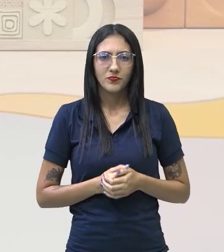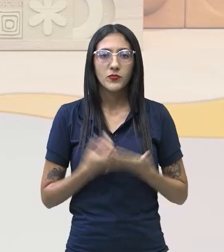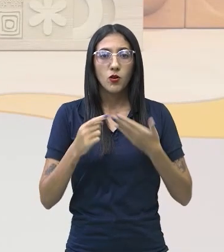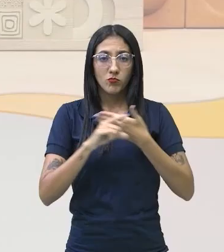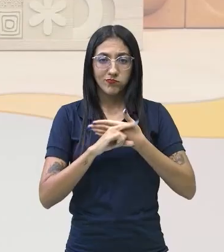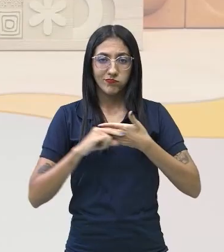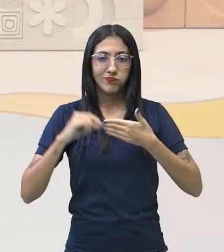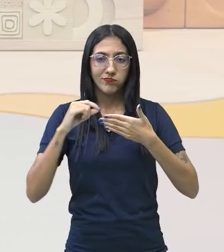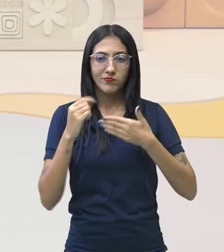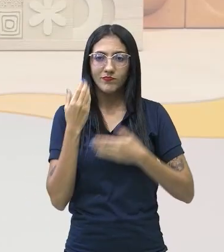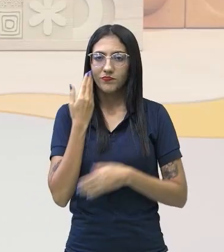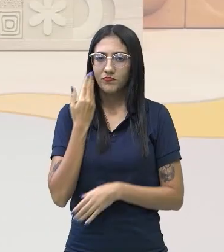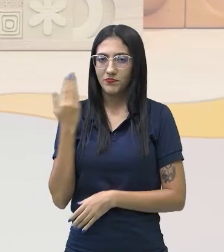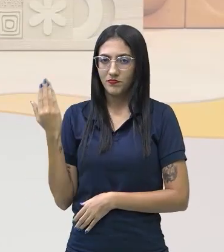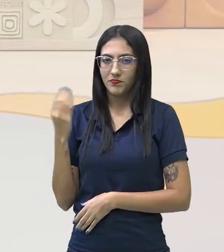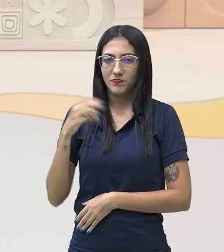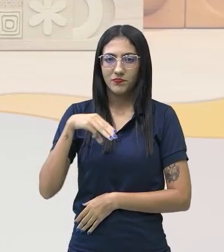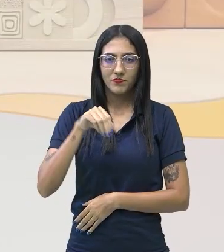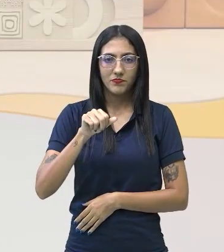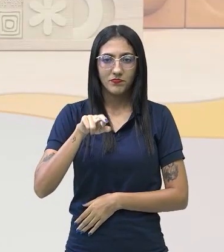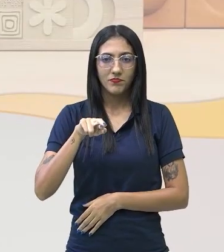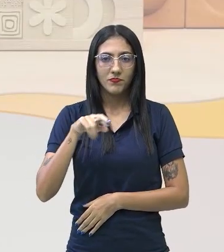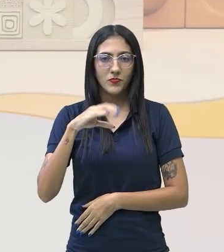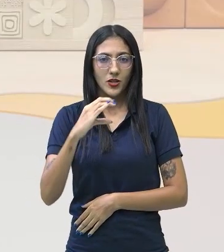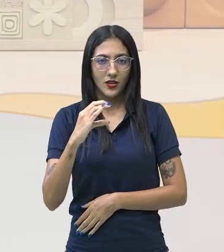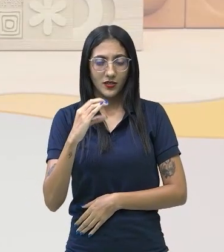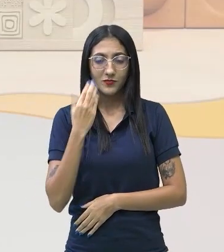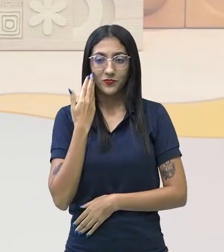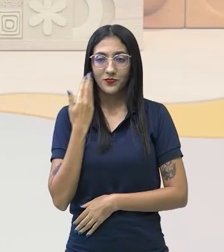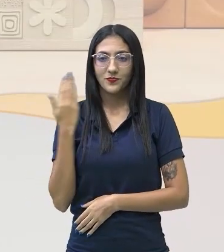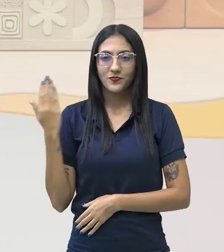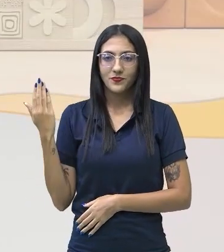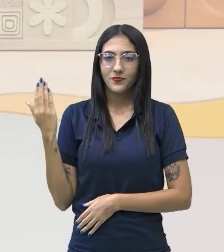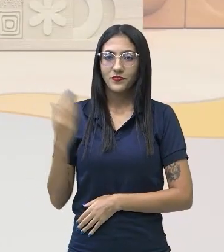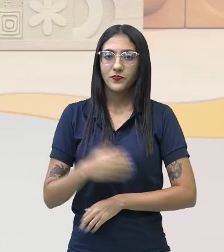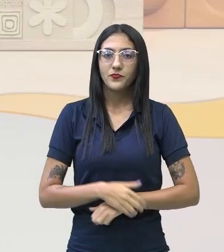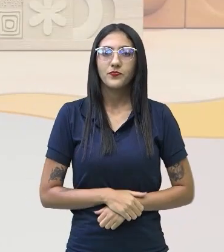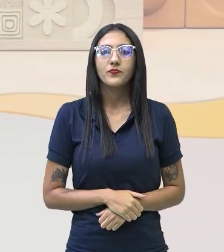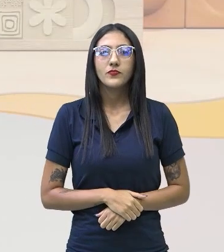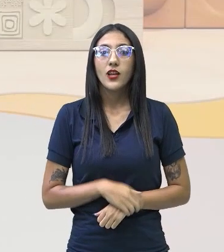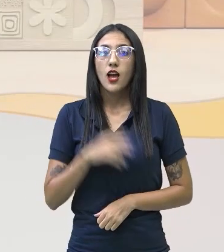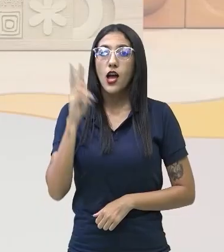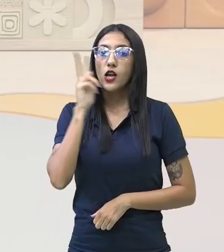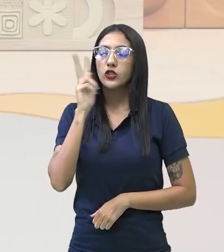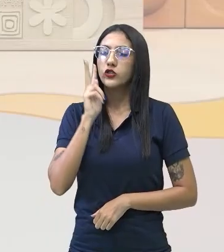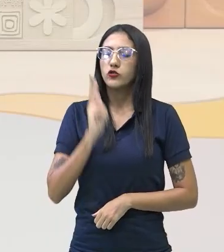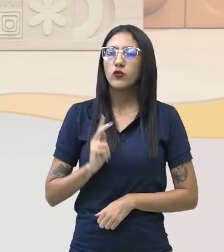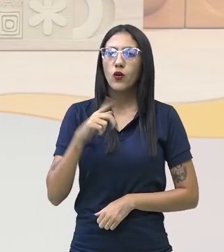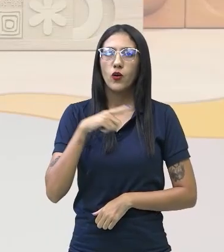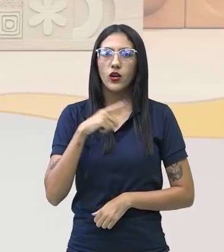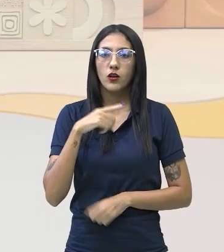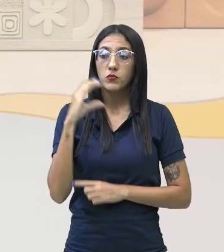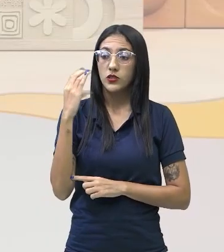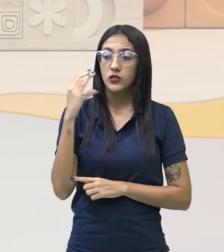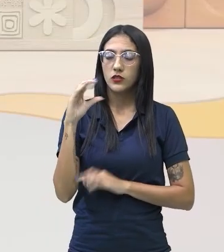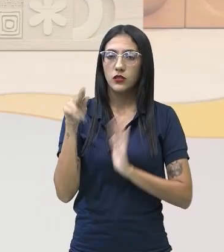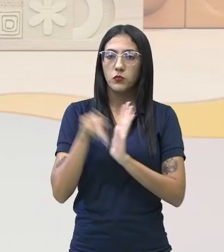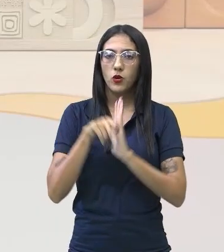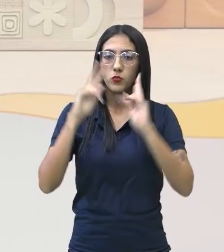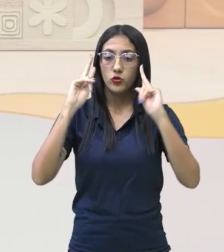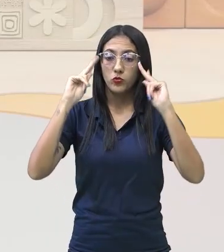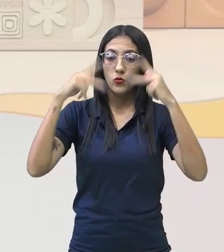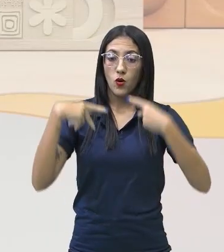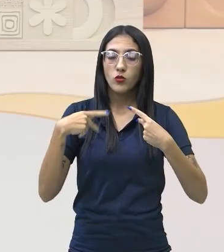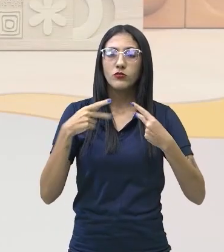que é exatamente, né, este que está na imagem para vocês, a história é a ciência dos homens